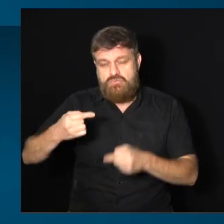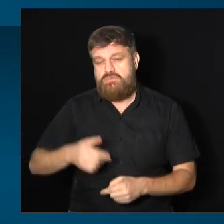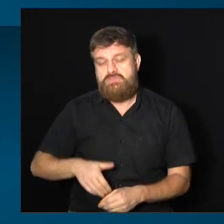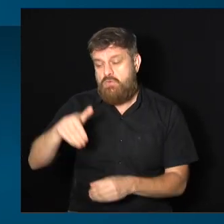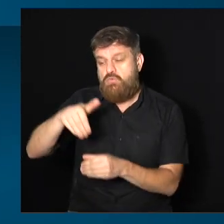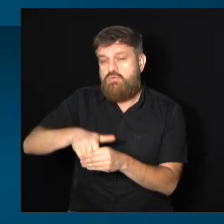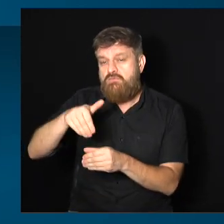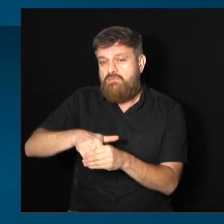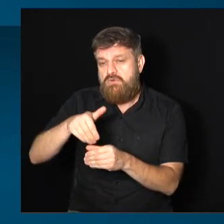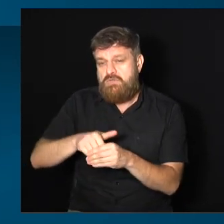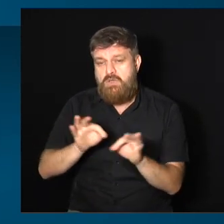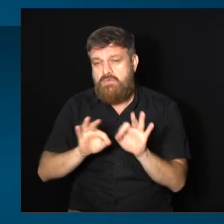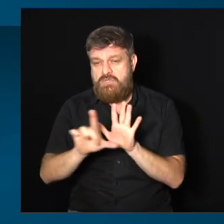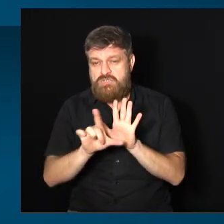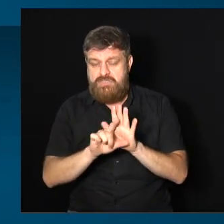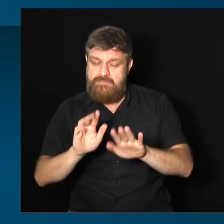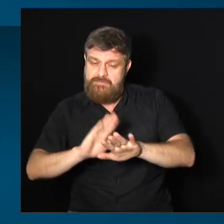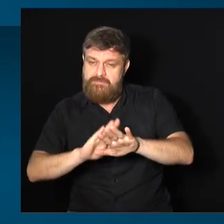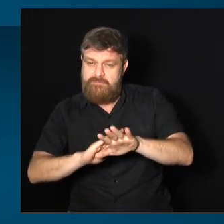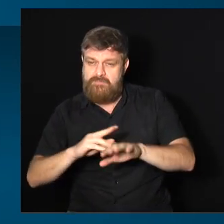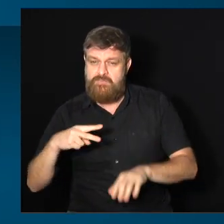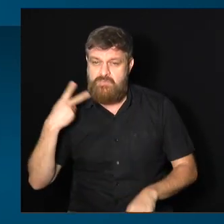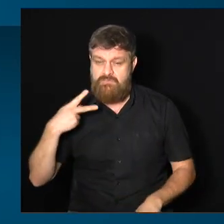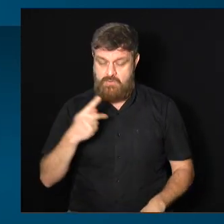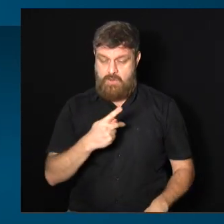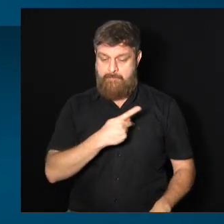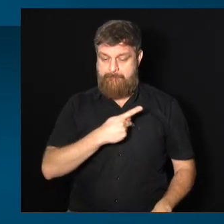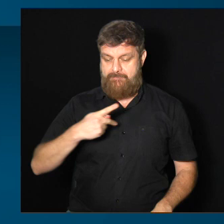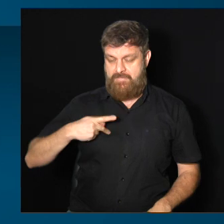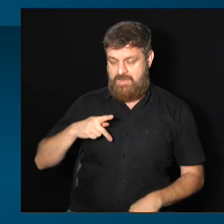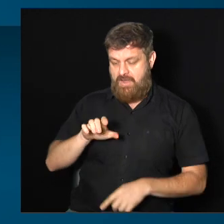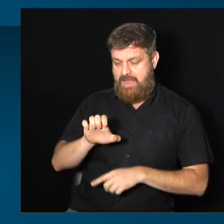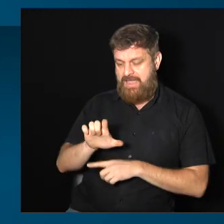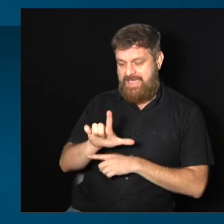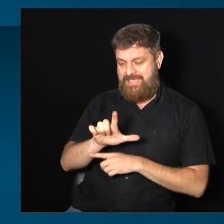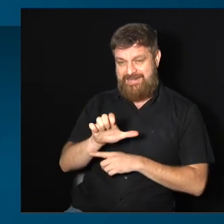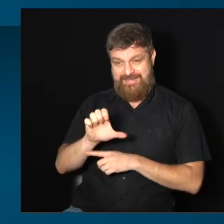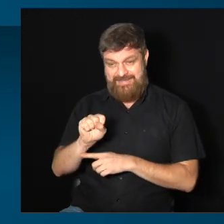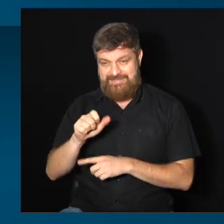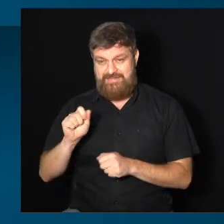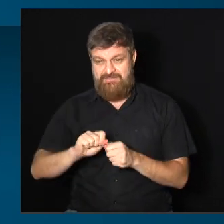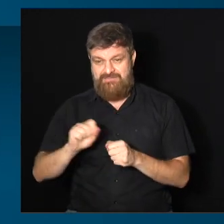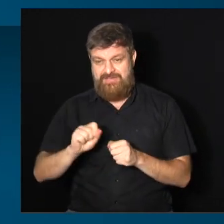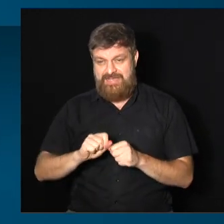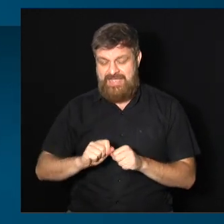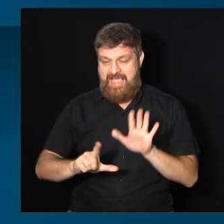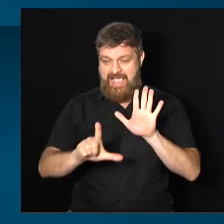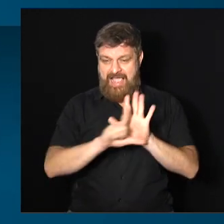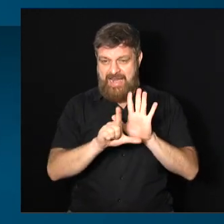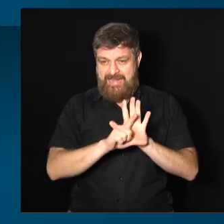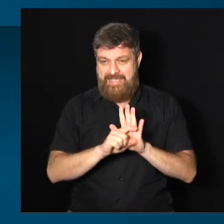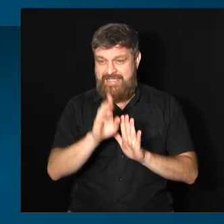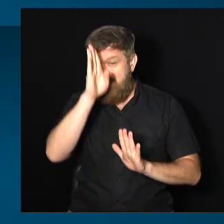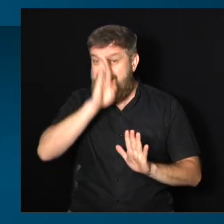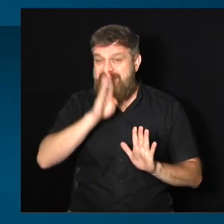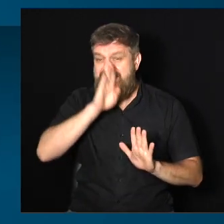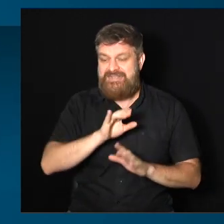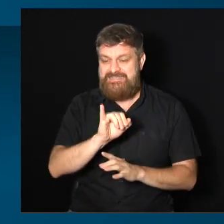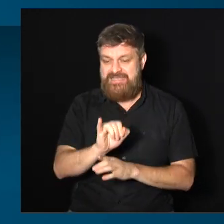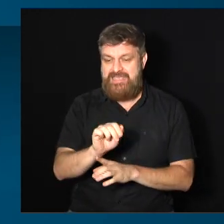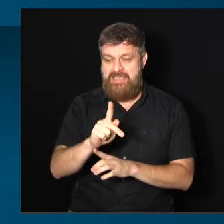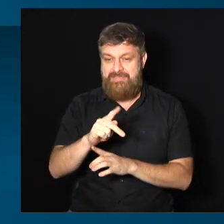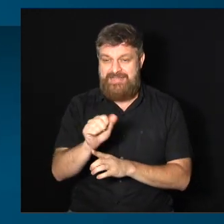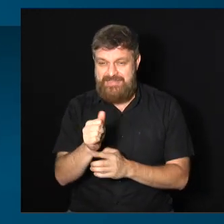do projeto de lei de autoria do vereador Pastor Elias, que altera a lei de isenção do IPTU, que acrescenta 2